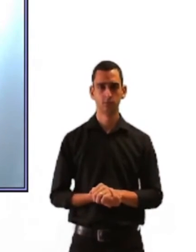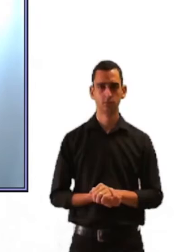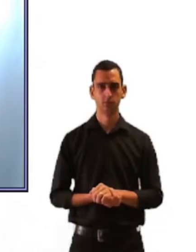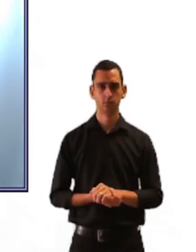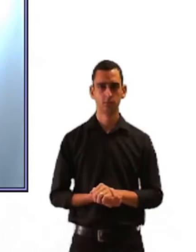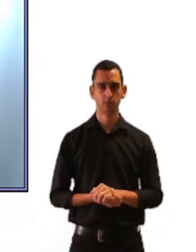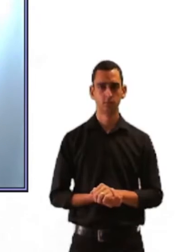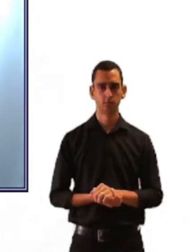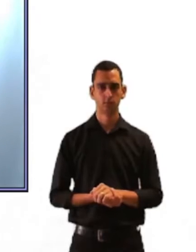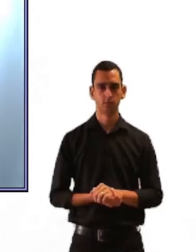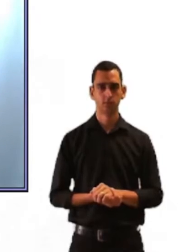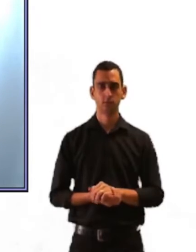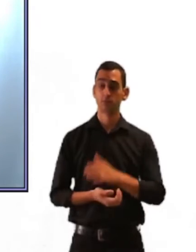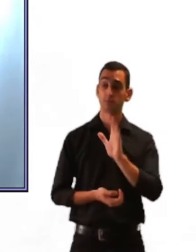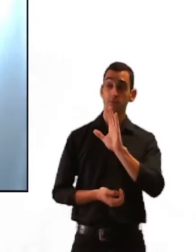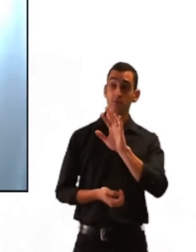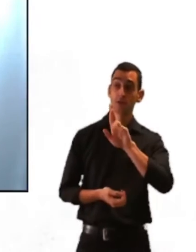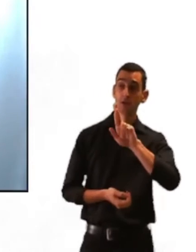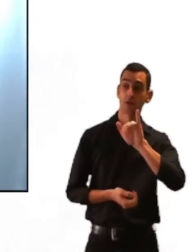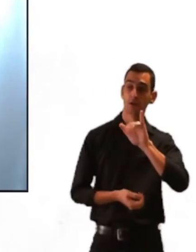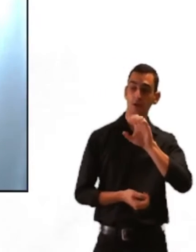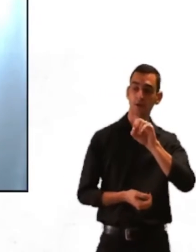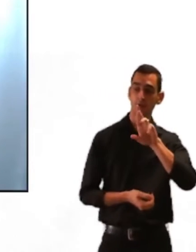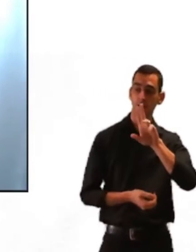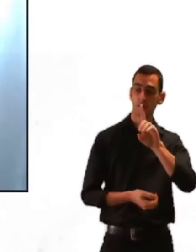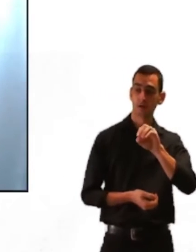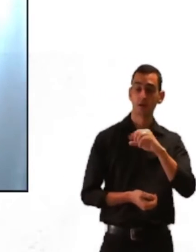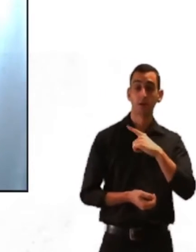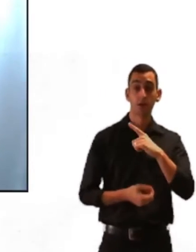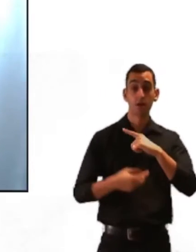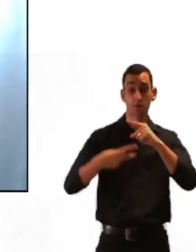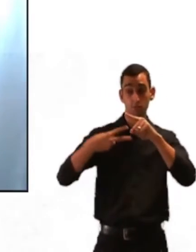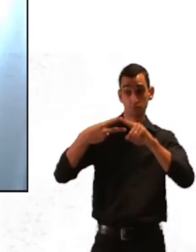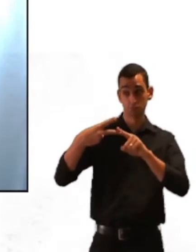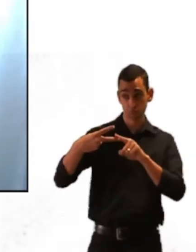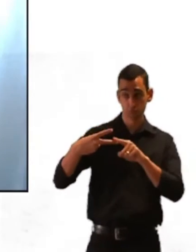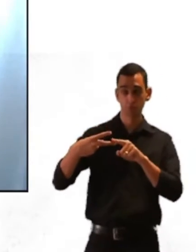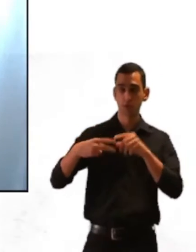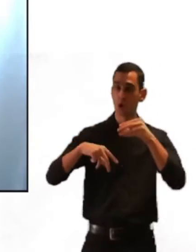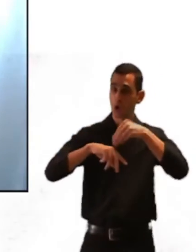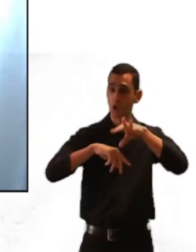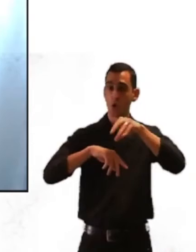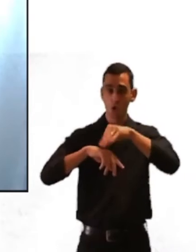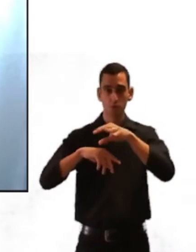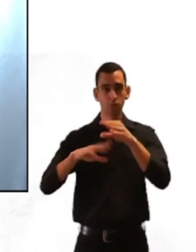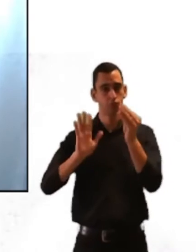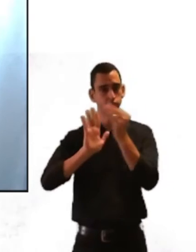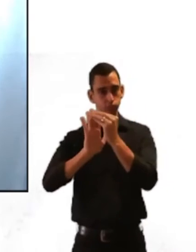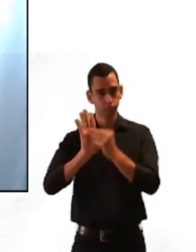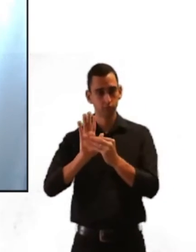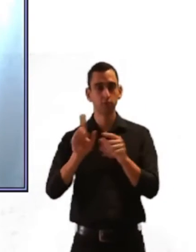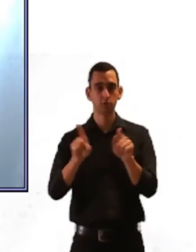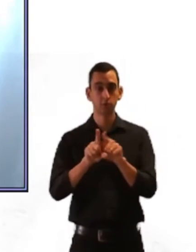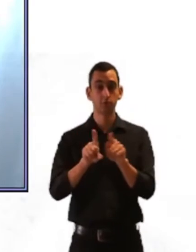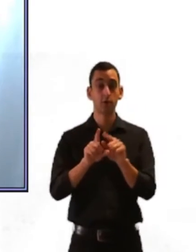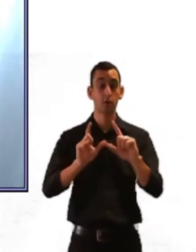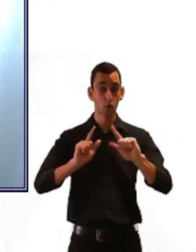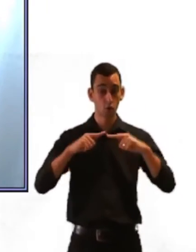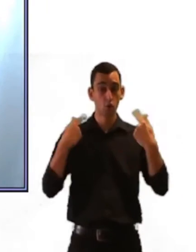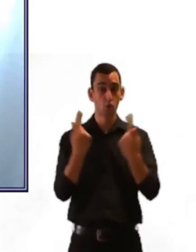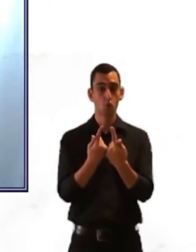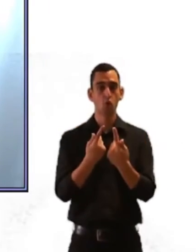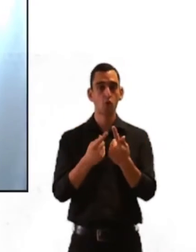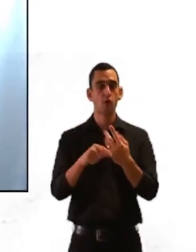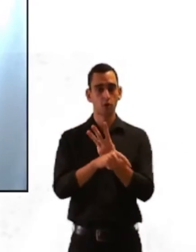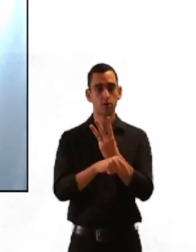o Fernando. Nós temos dois comentários e temos algumas perguntas que estão lá no grupo do WhatsApp. O senhor Ah, gostaria sim. que